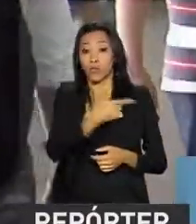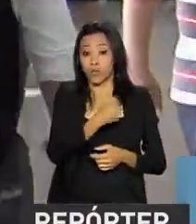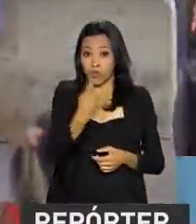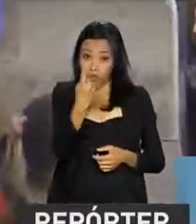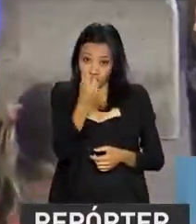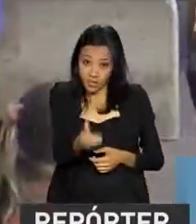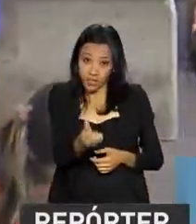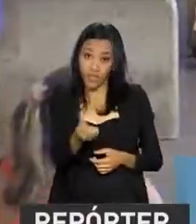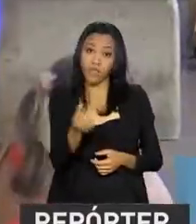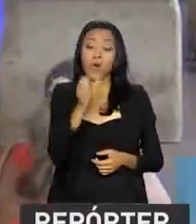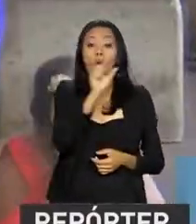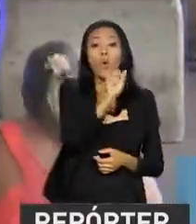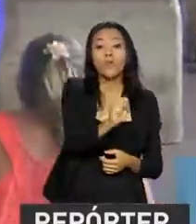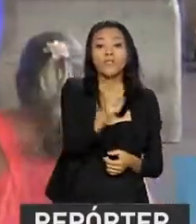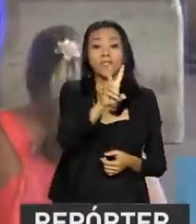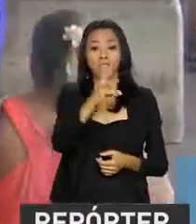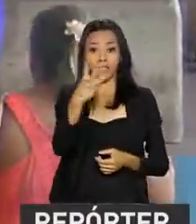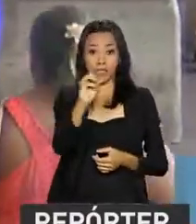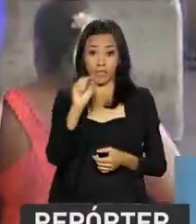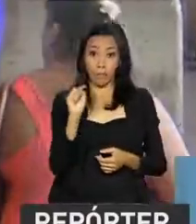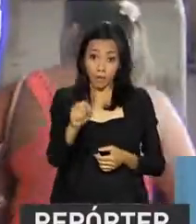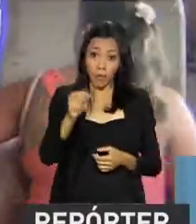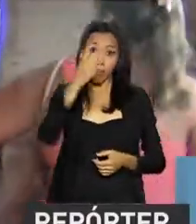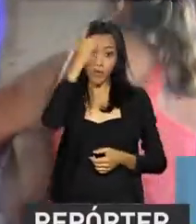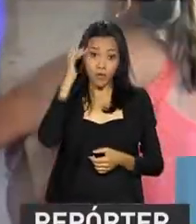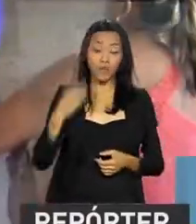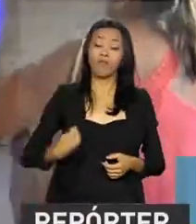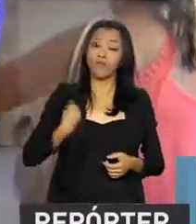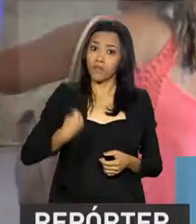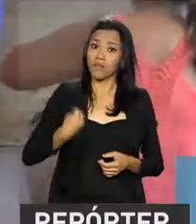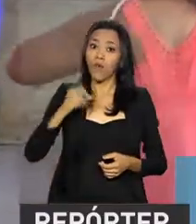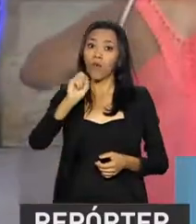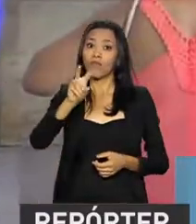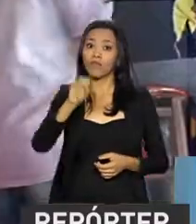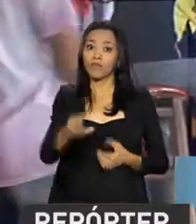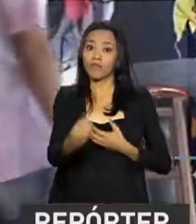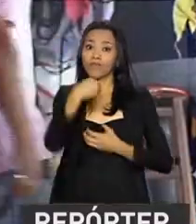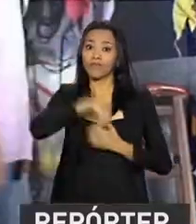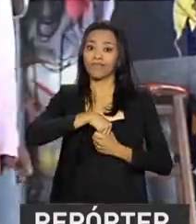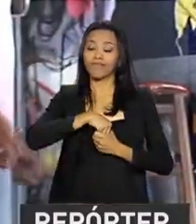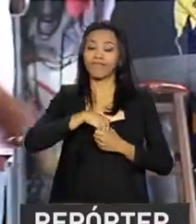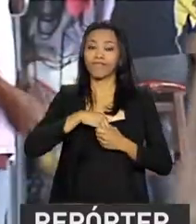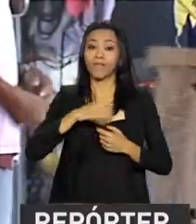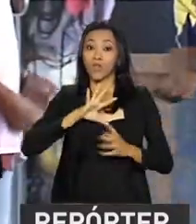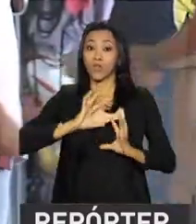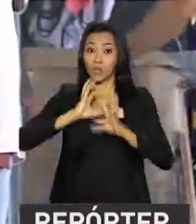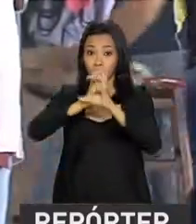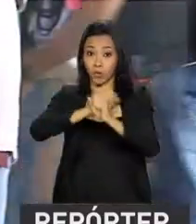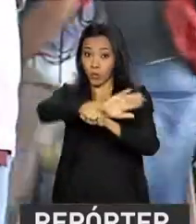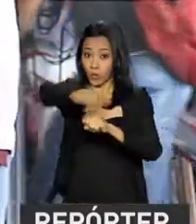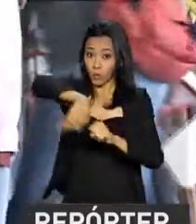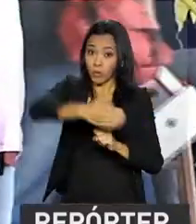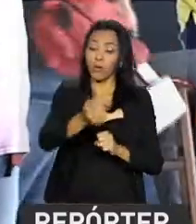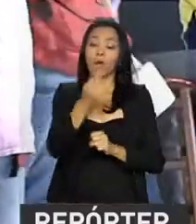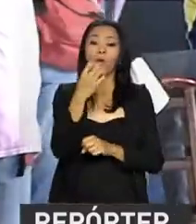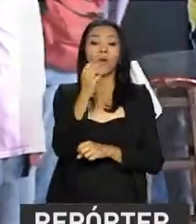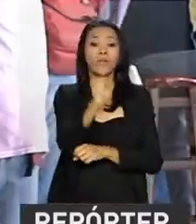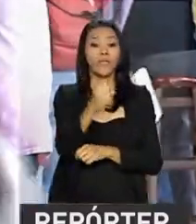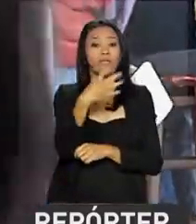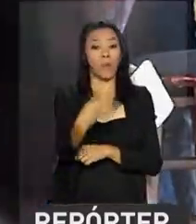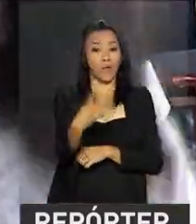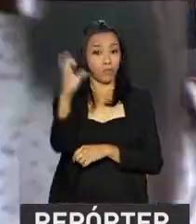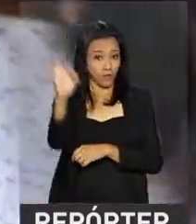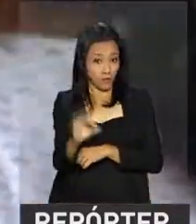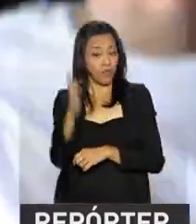2016, 830 mil pessoas viviam com o vírus HIV no Brasil. Deste total, 84% sabiam